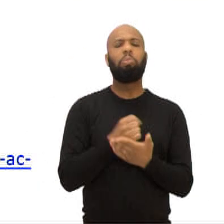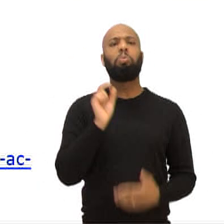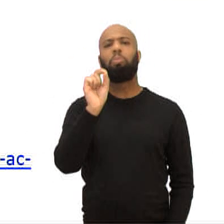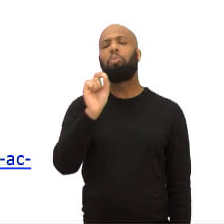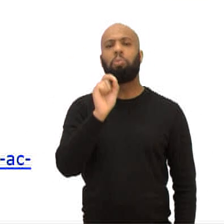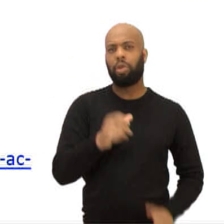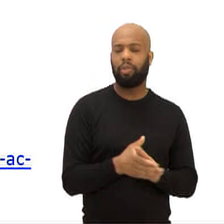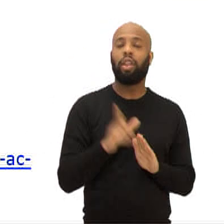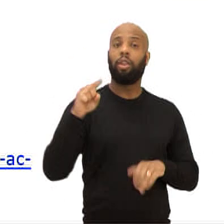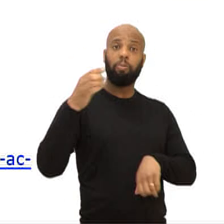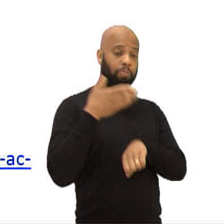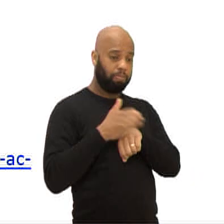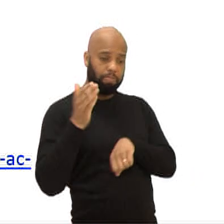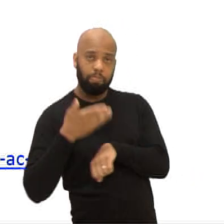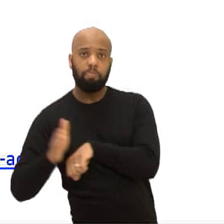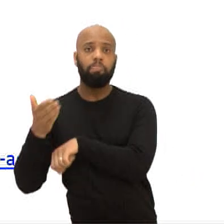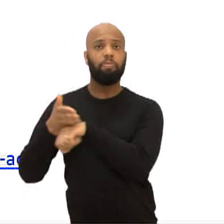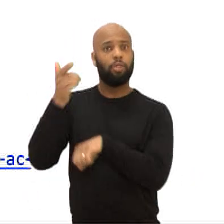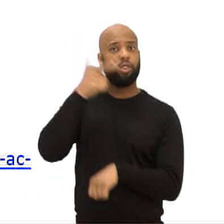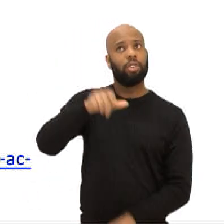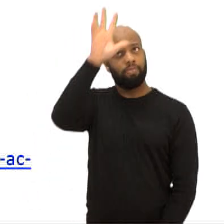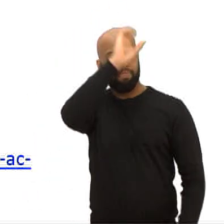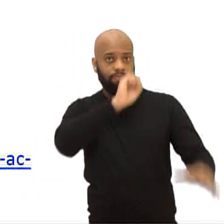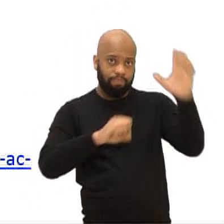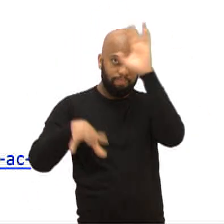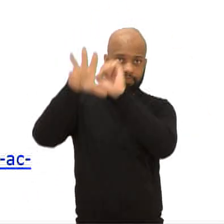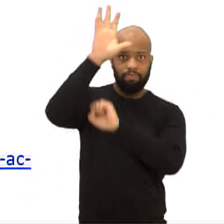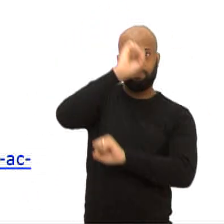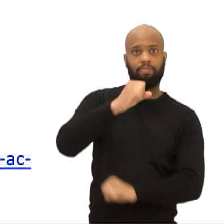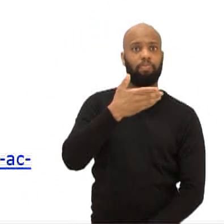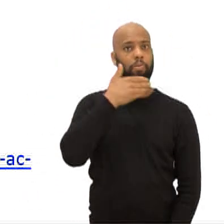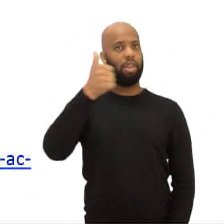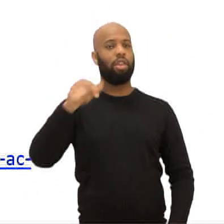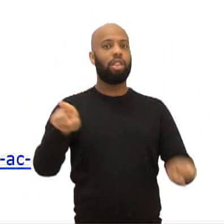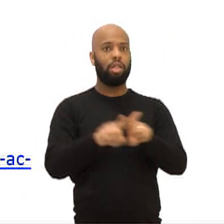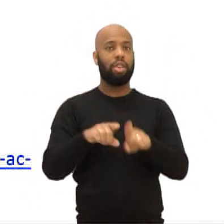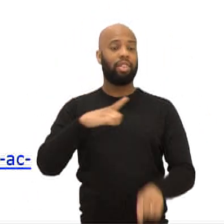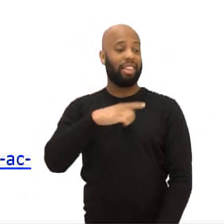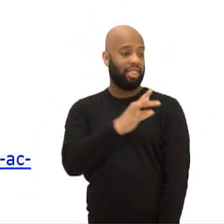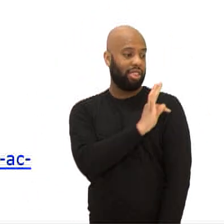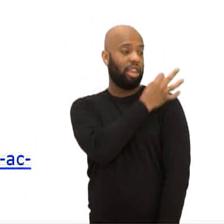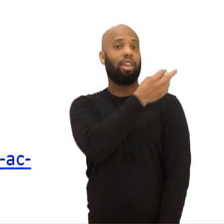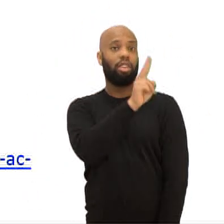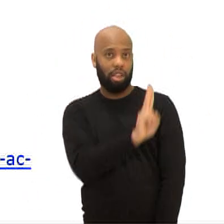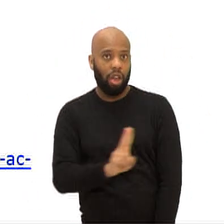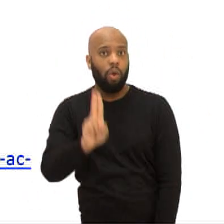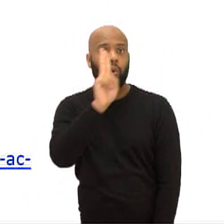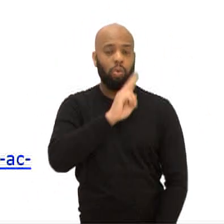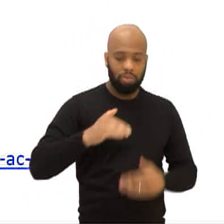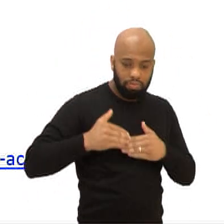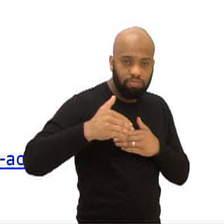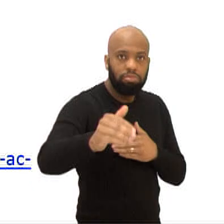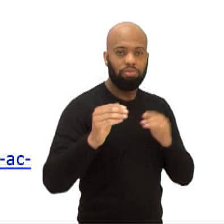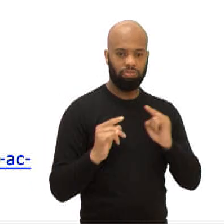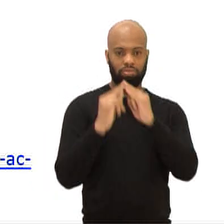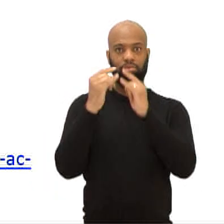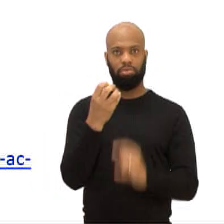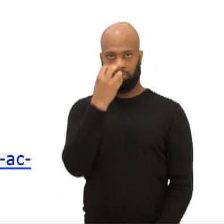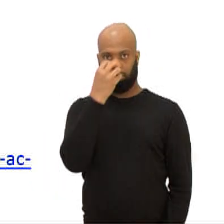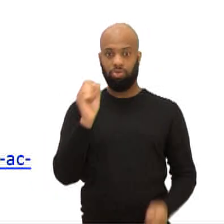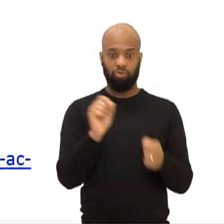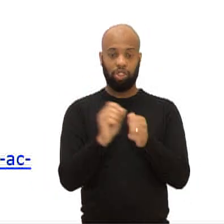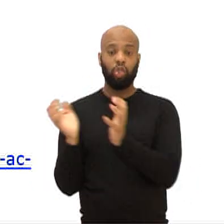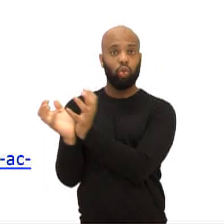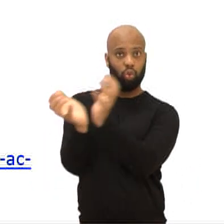São atividades práticas para aprendizado das habilidades e técnicas circenses que ocorrem a partir de jogos a serem realizados